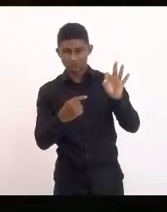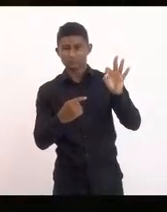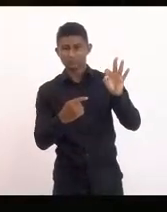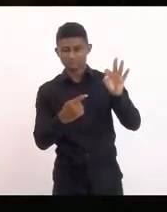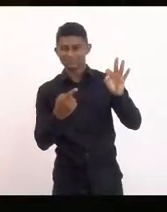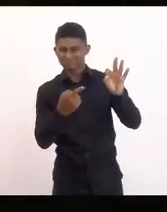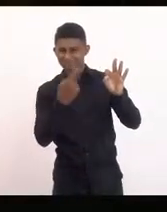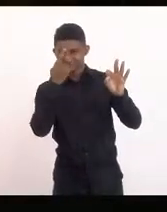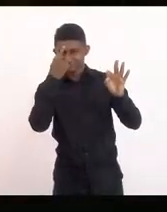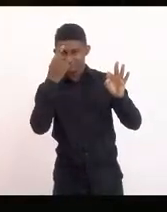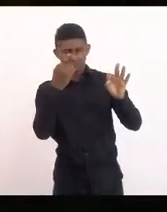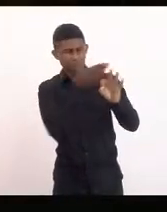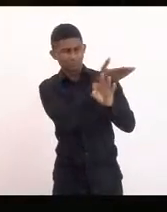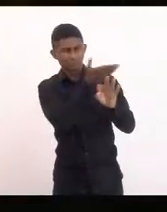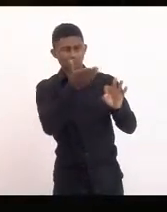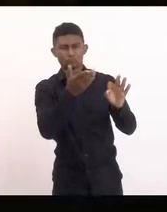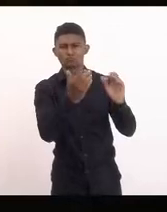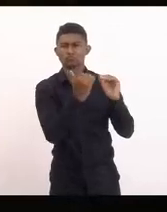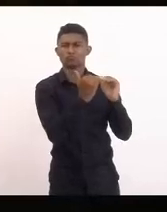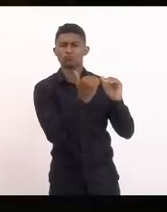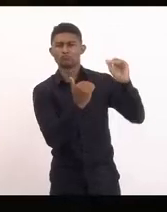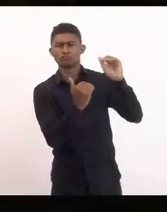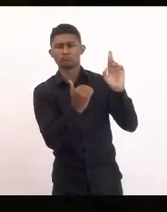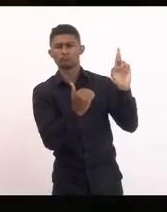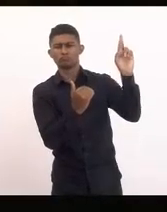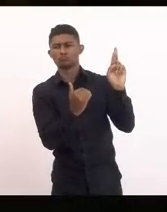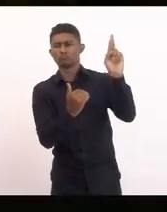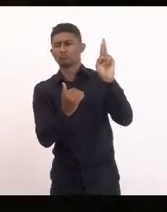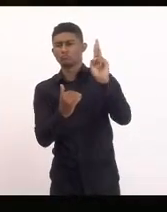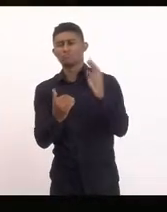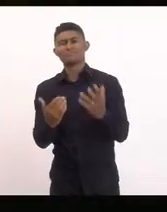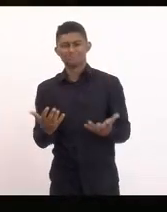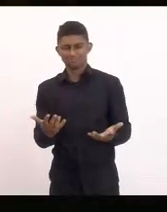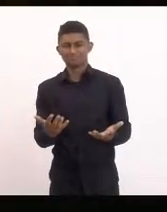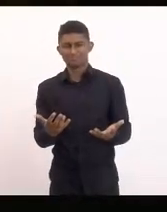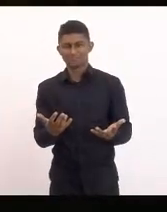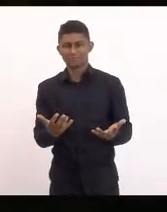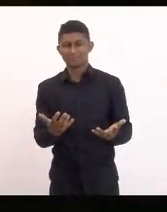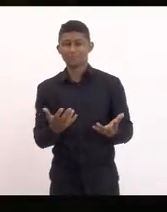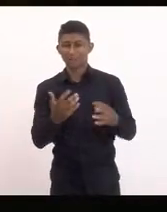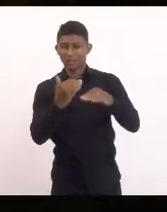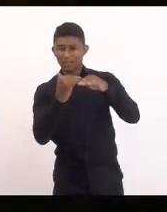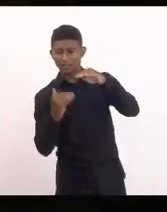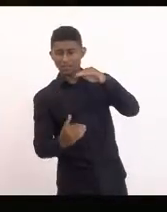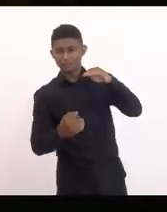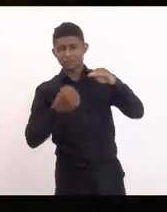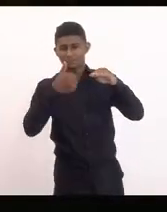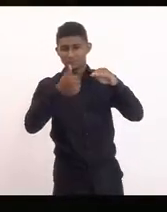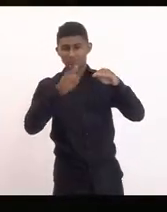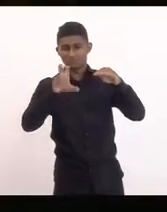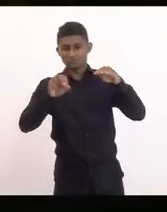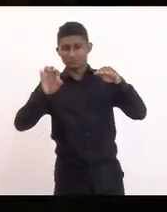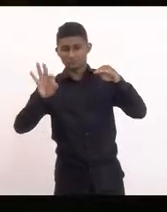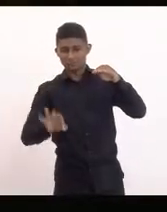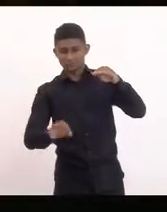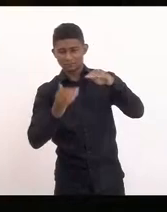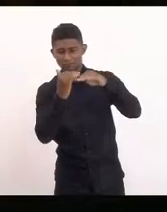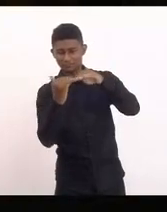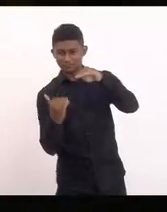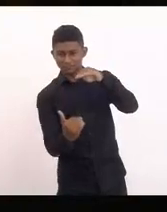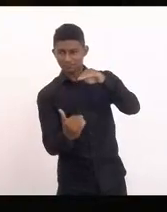192,5% dos oficiais superiores. É ainda inferior. O que